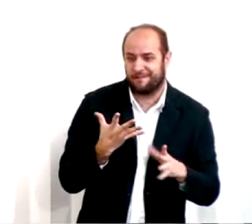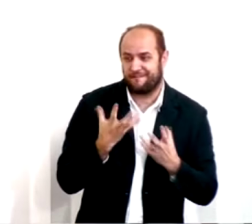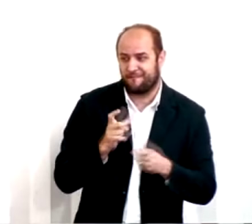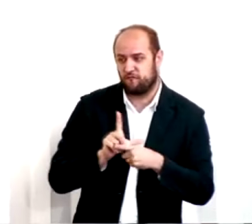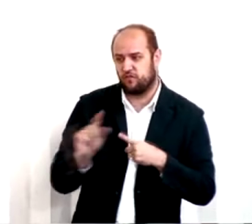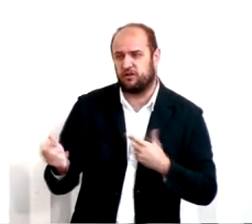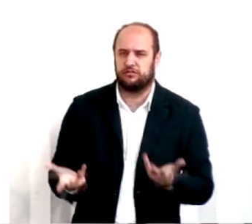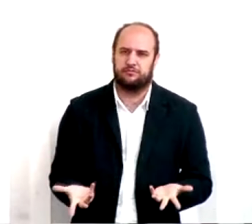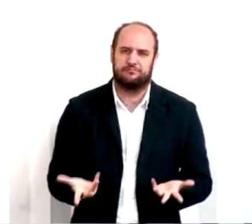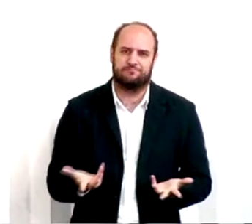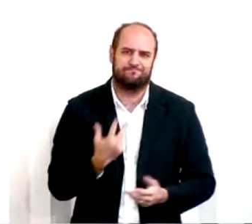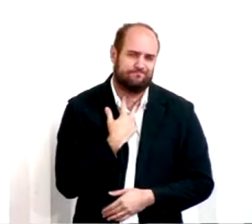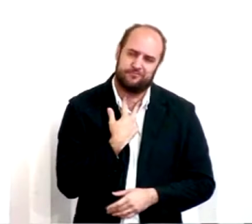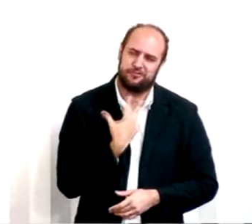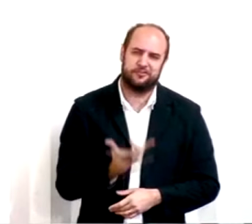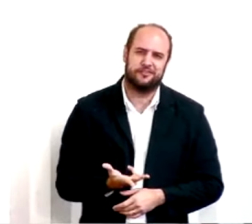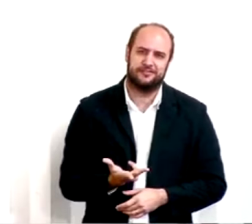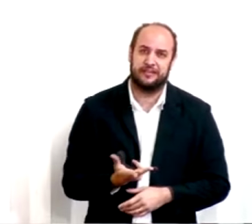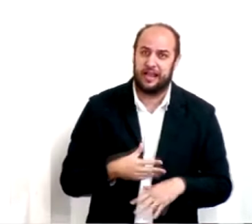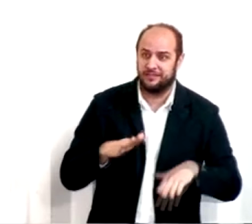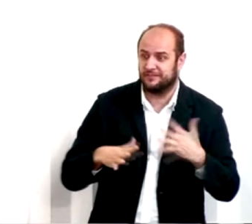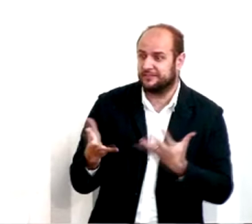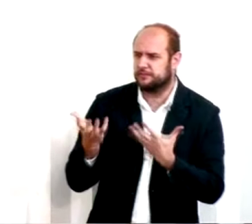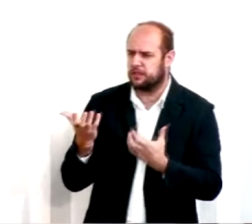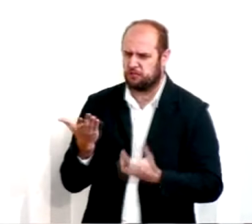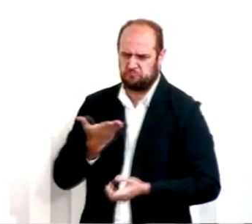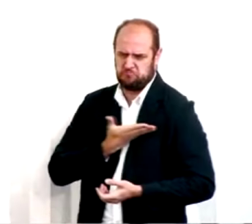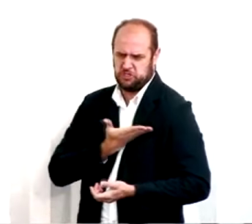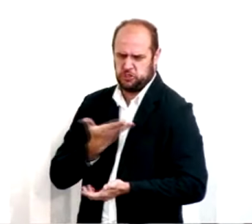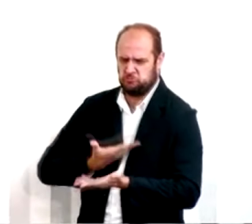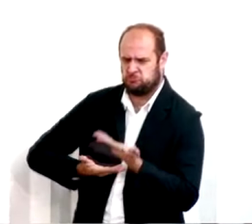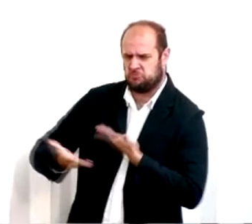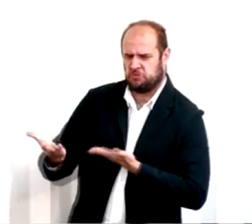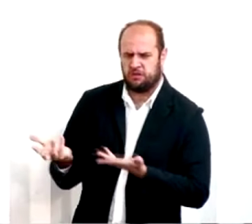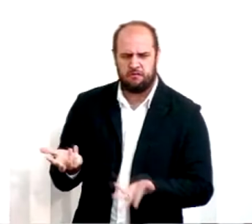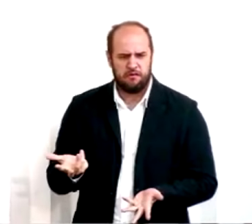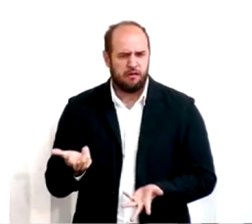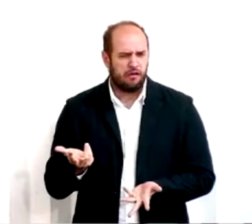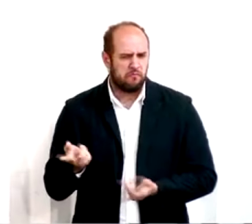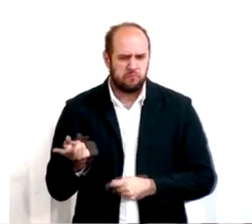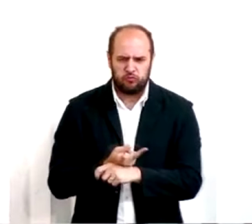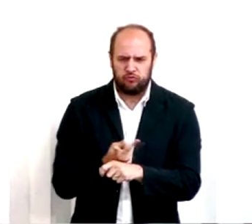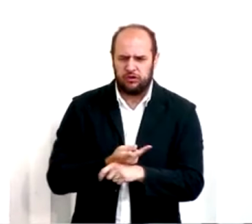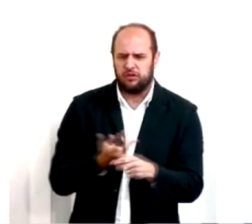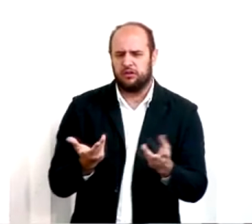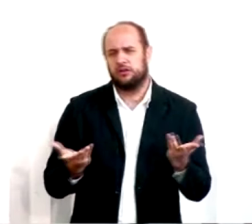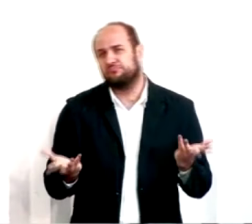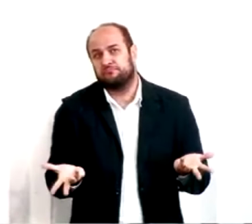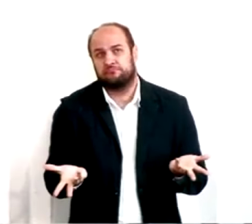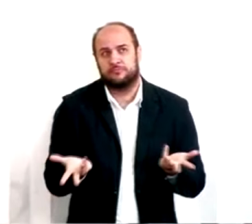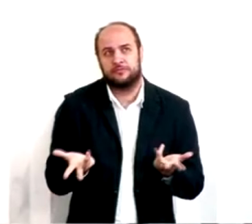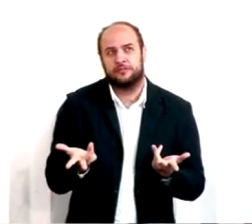você vai querer ou vai priorizar amigos talvez vai priorizar